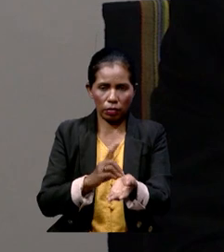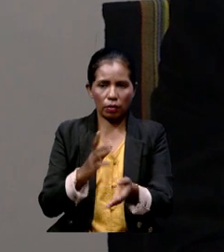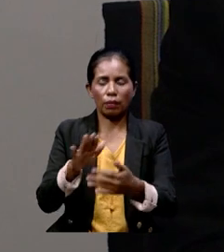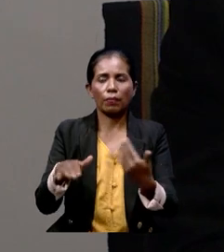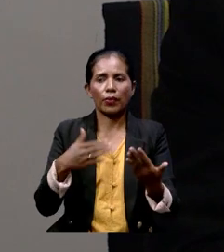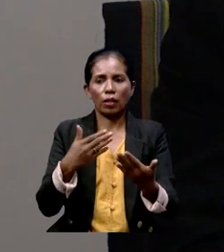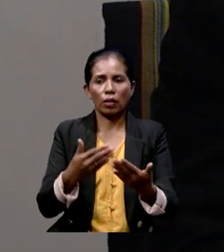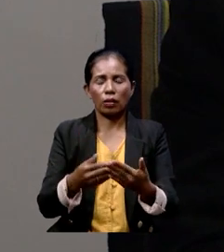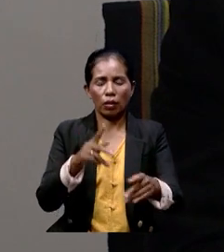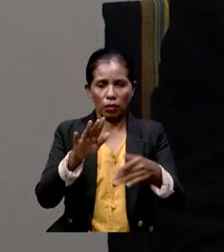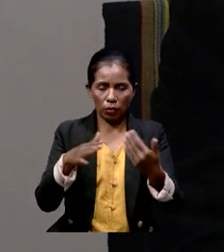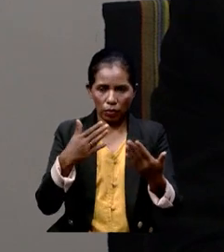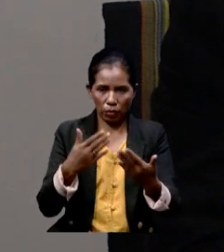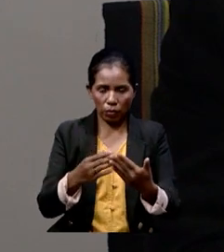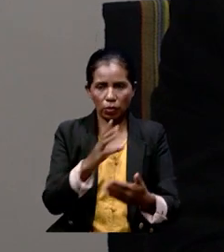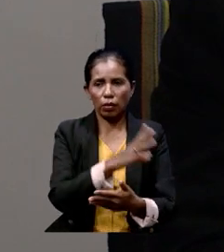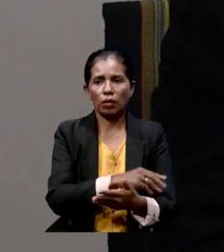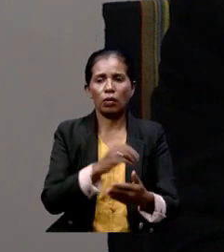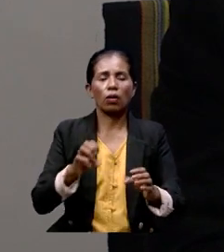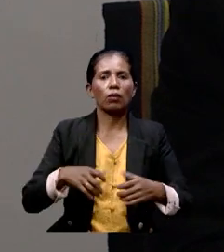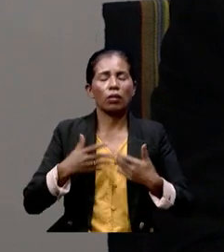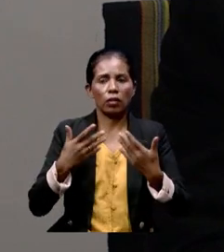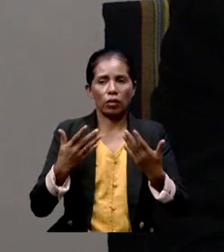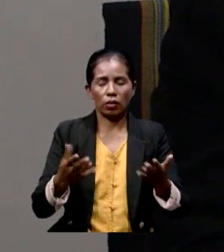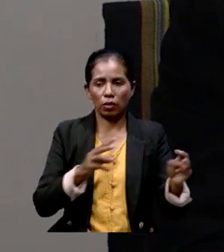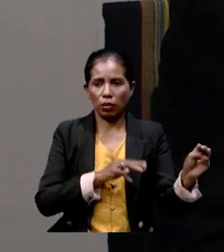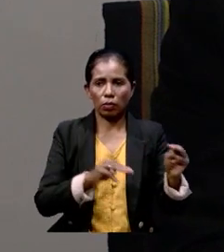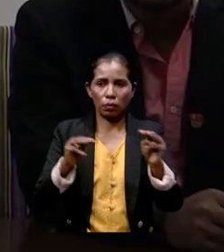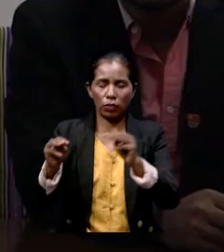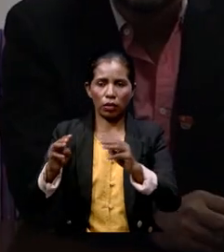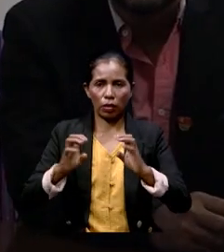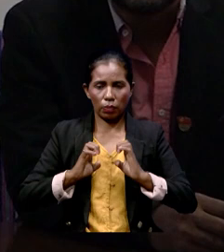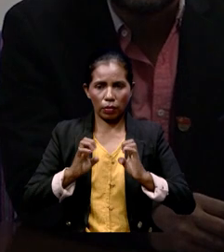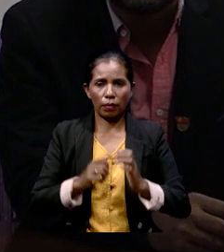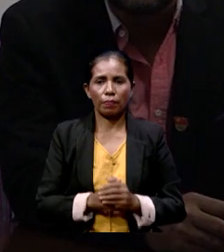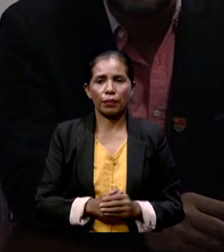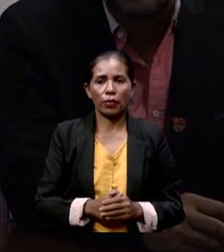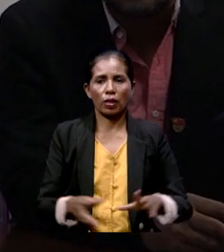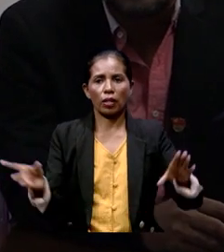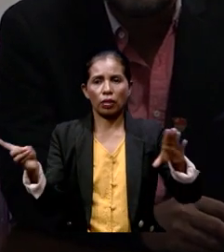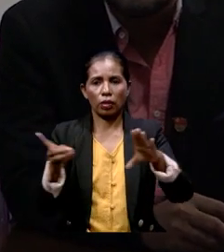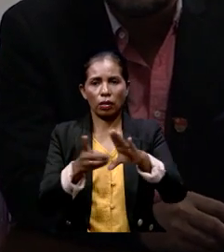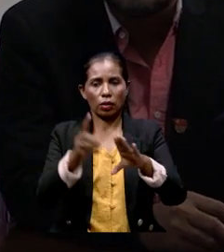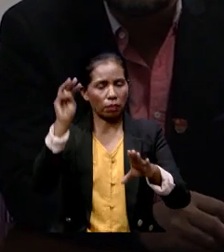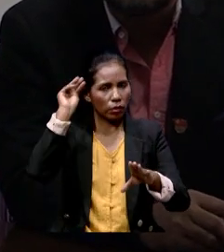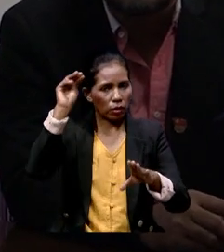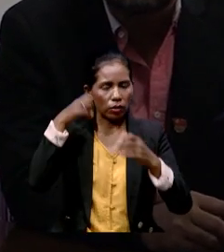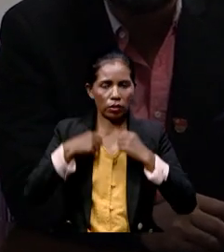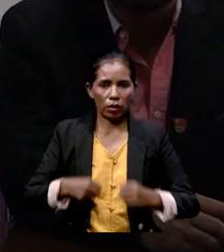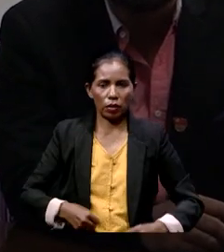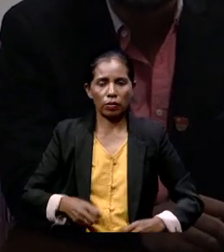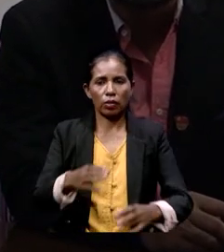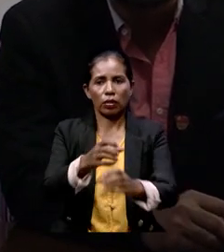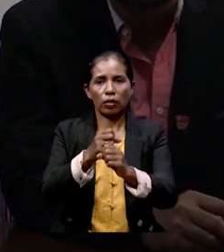é mais um aliado Sira e o ensino de evacuação emergência. E o documento do Ministério da Saúde Simo,